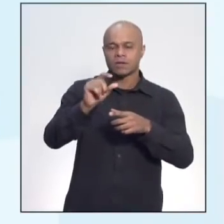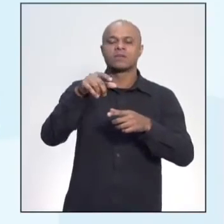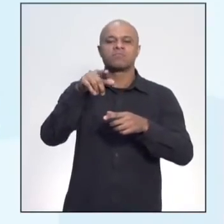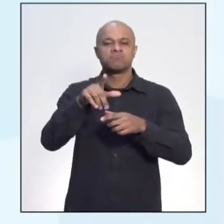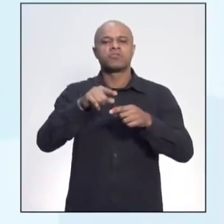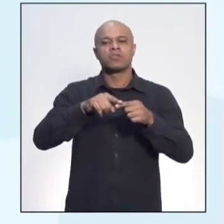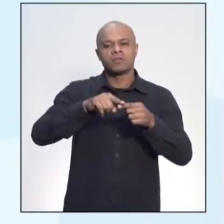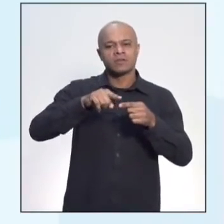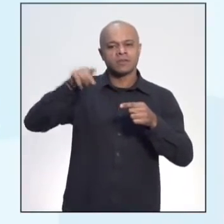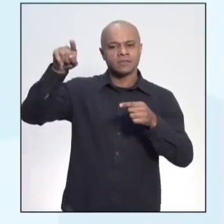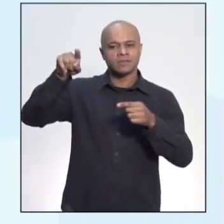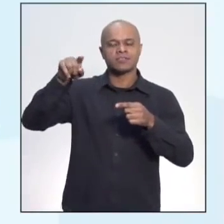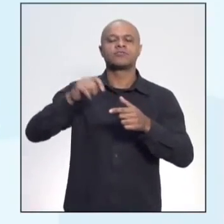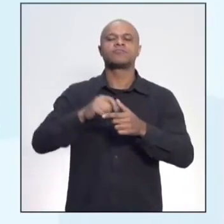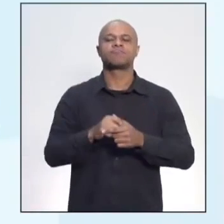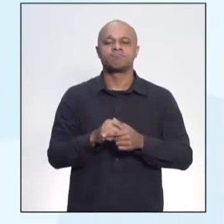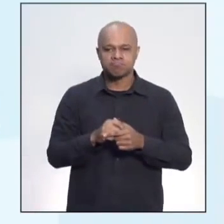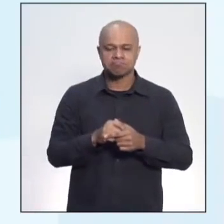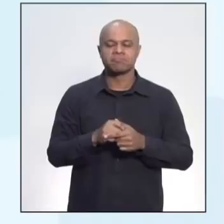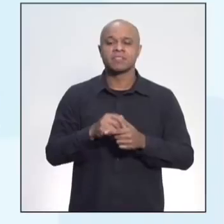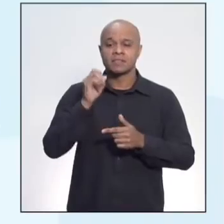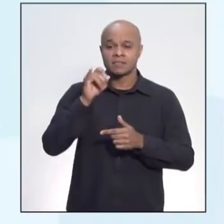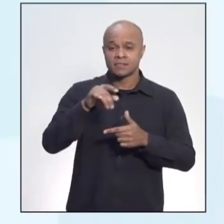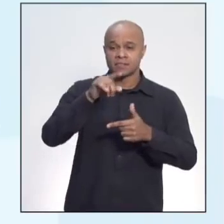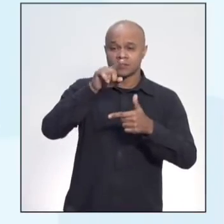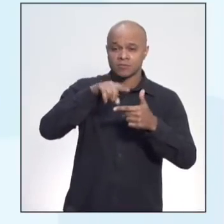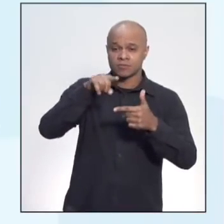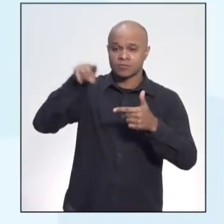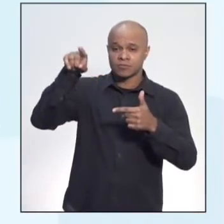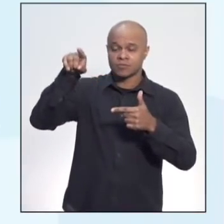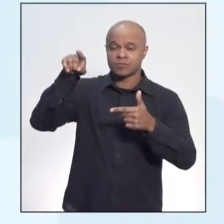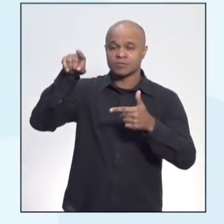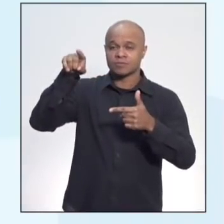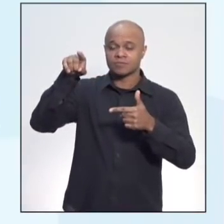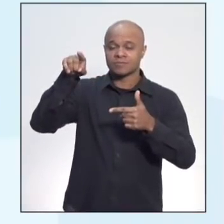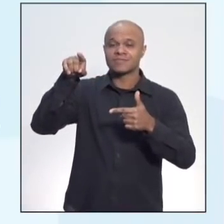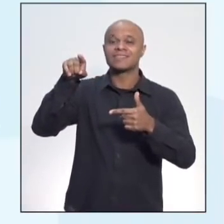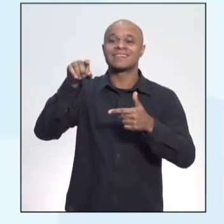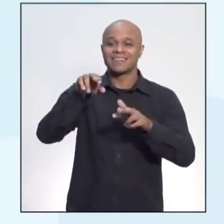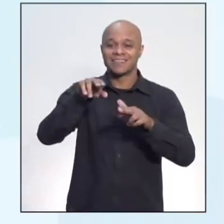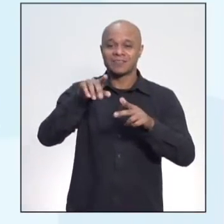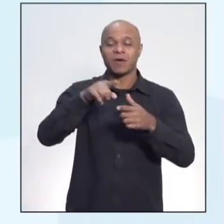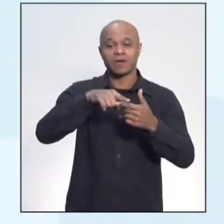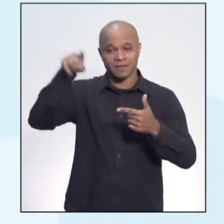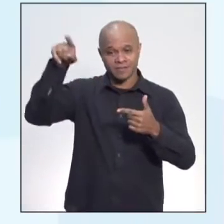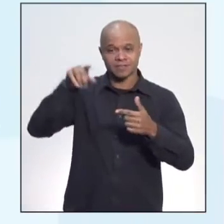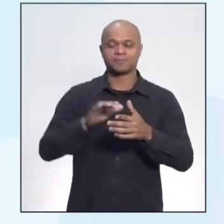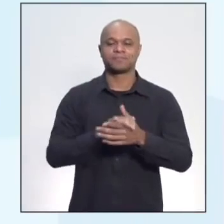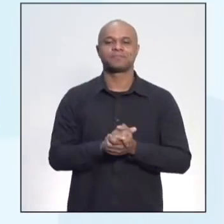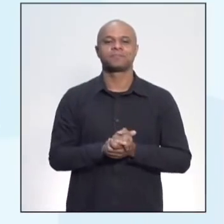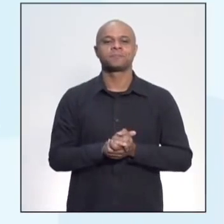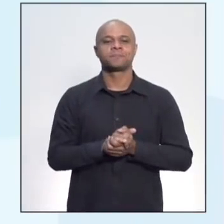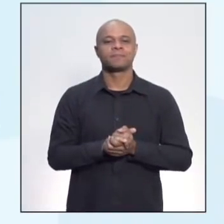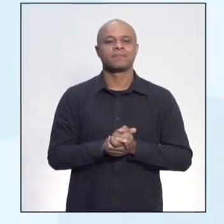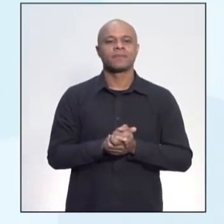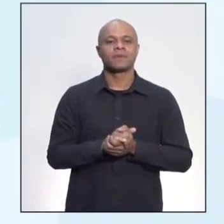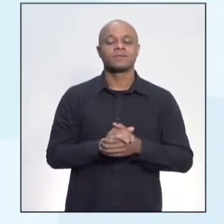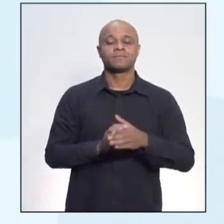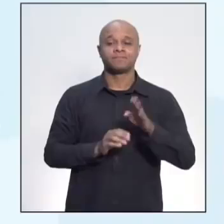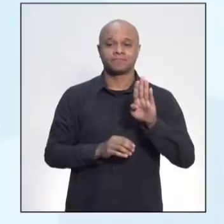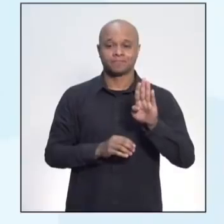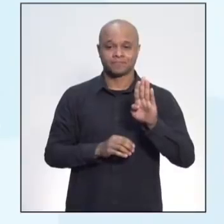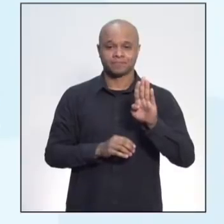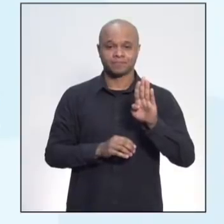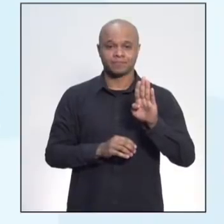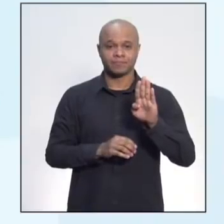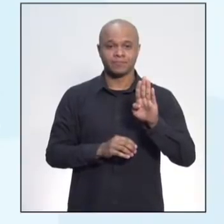crescente. Então, se eu fosse fazer um gráfico, a minha função estaria subindo, sim? Crescente. Agora, olhando para o item B. O B